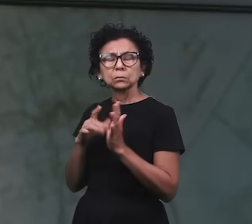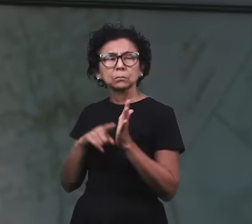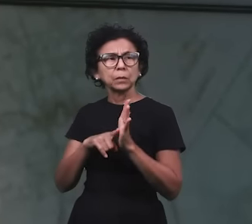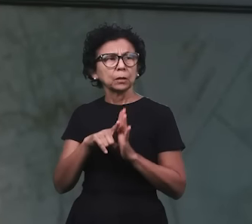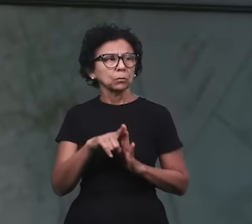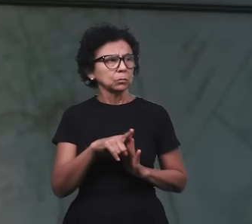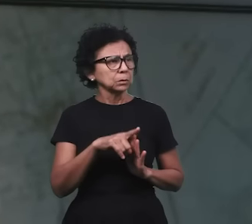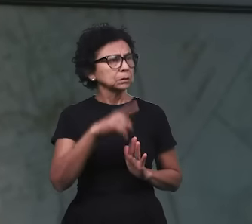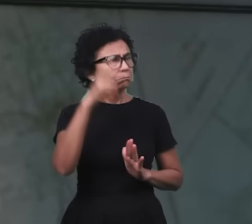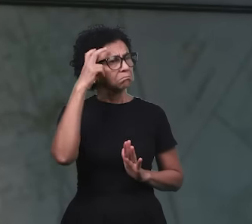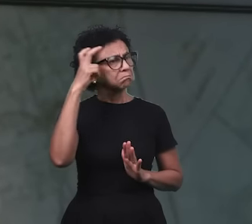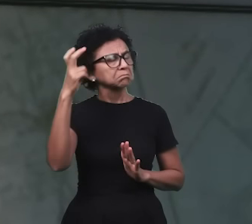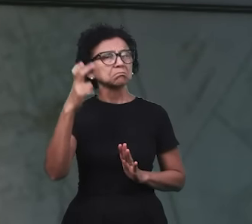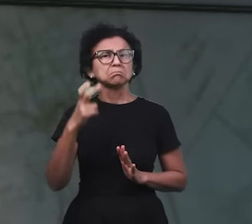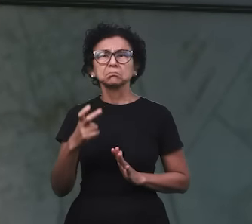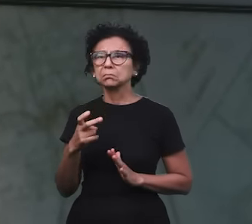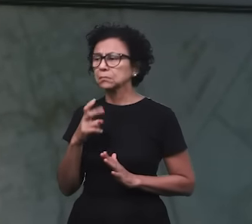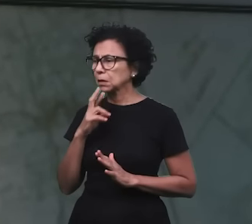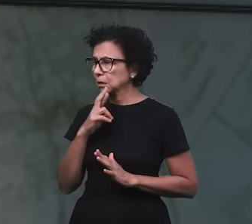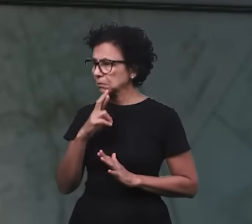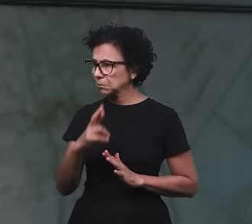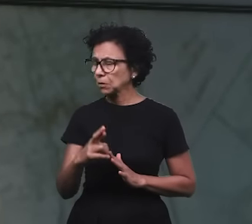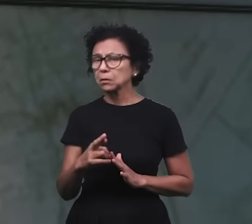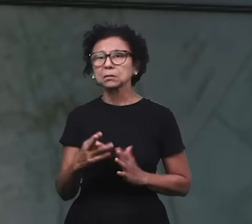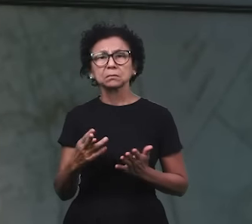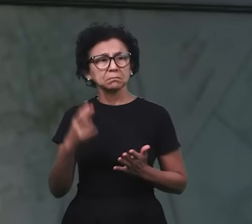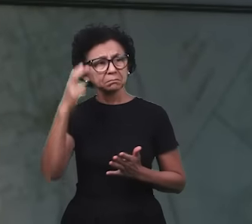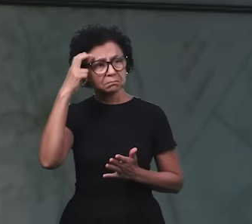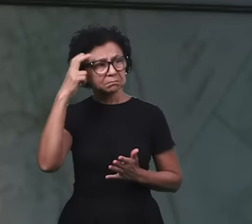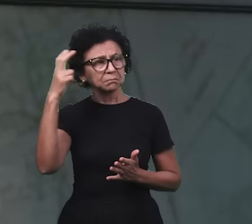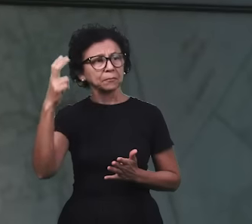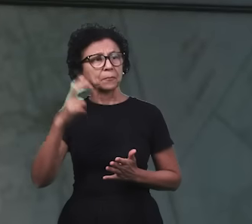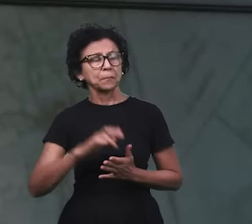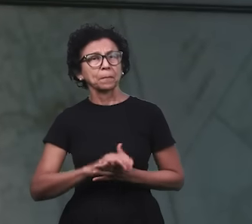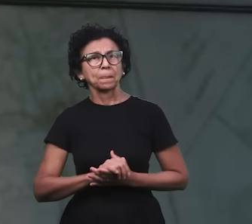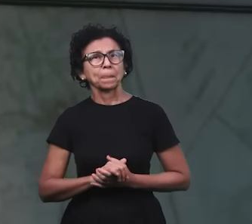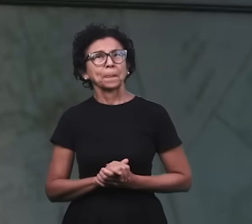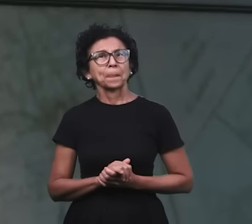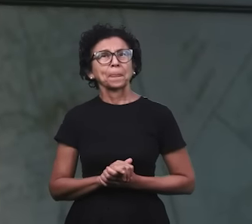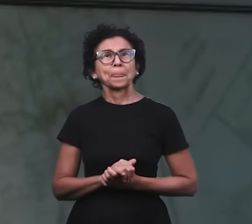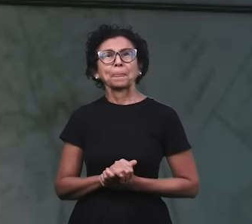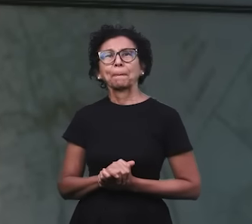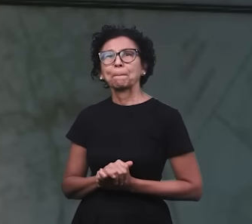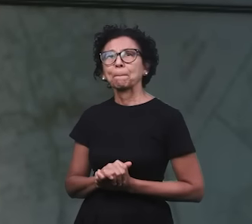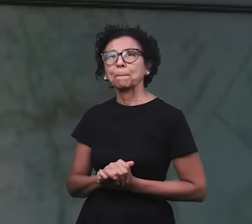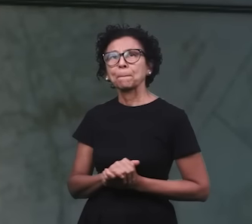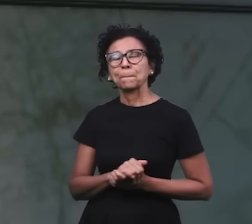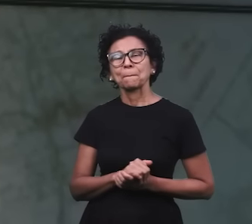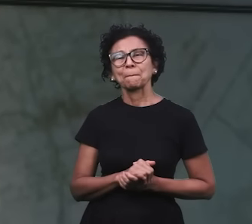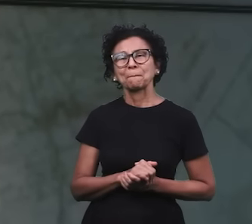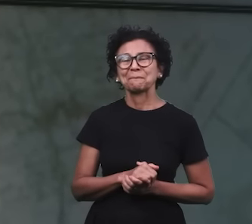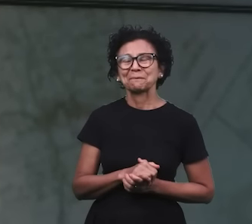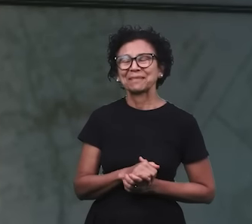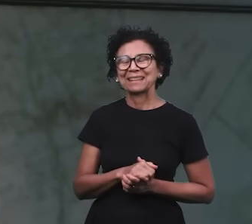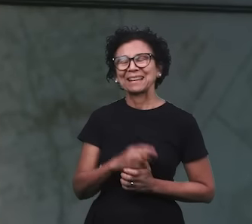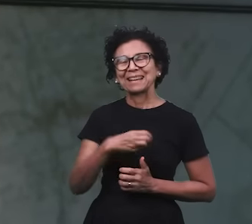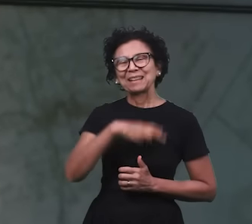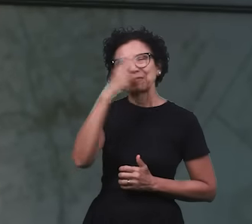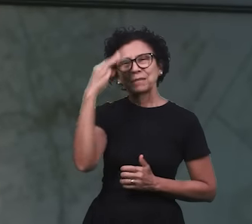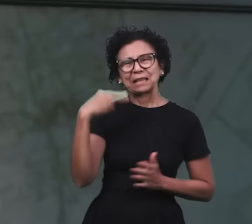o Senhor Jesus, quando foi questionado, né, por seus pais, ele disse assim: não sabia que me convém tratar